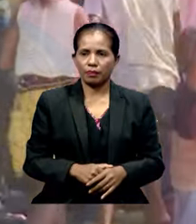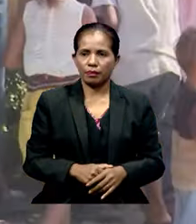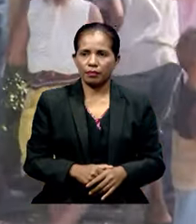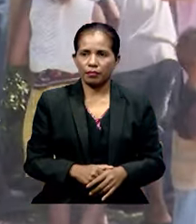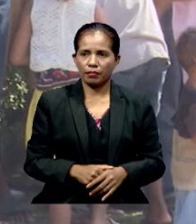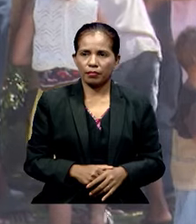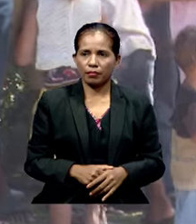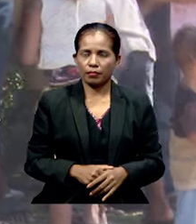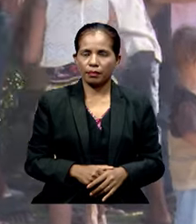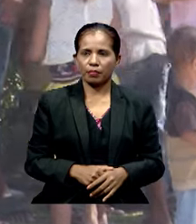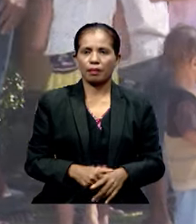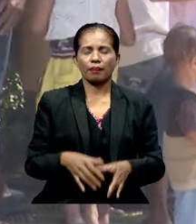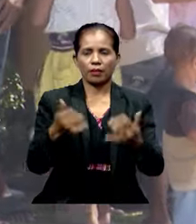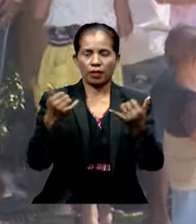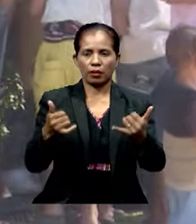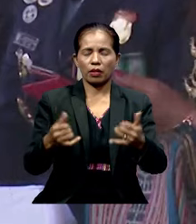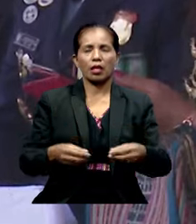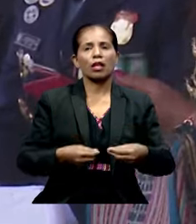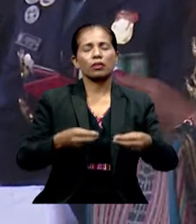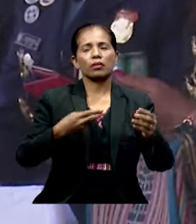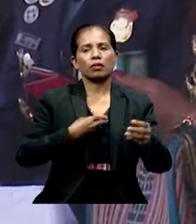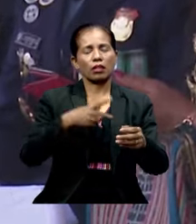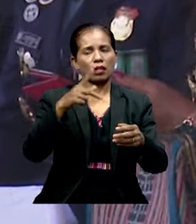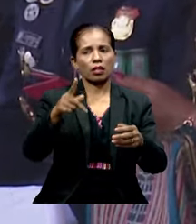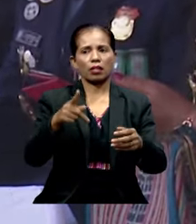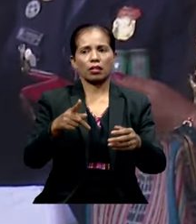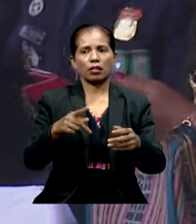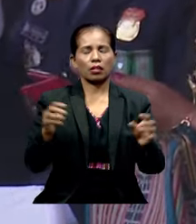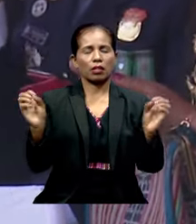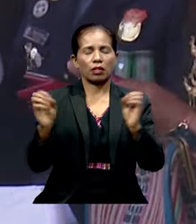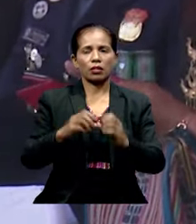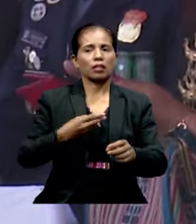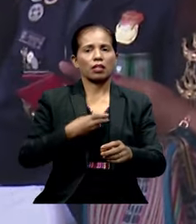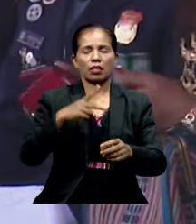E esse gesto não é um gesto